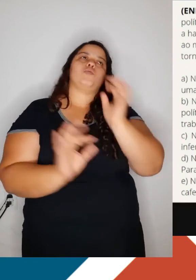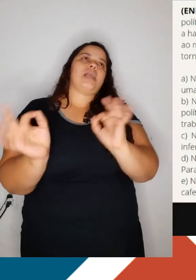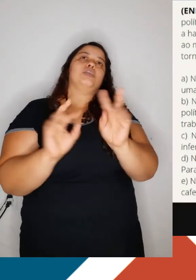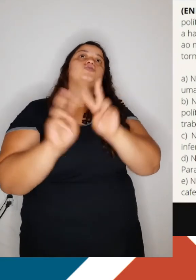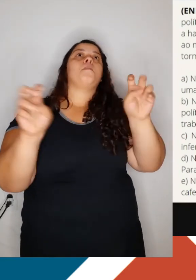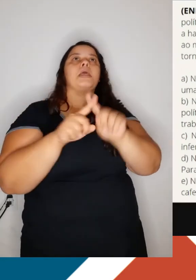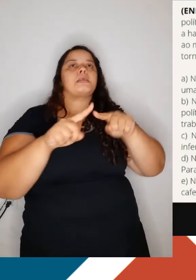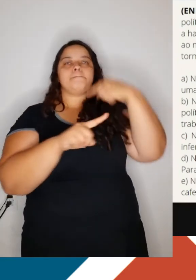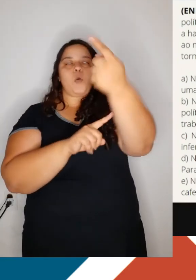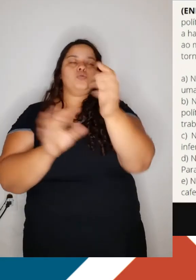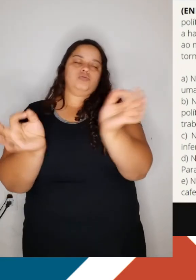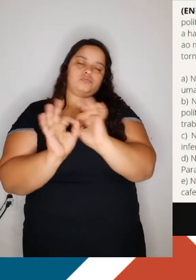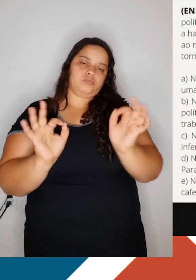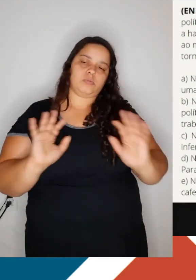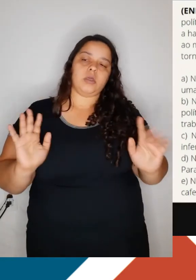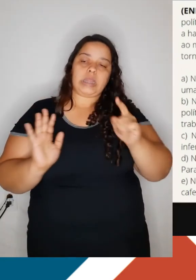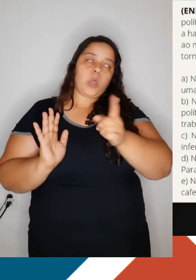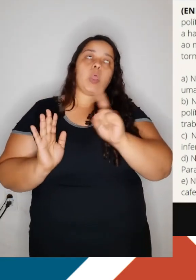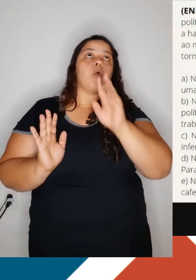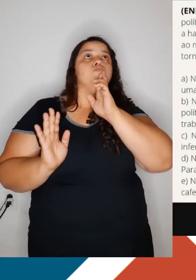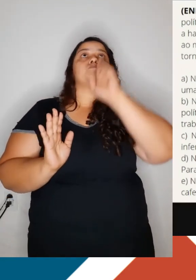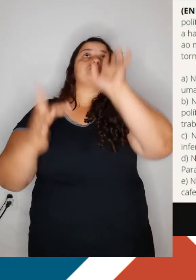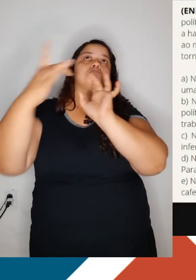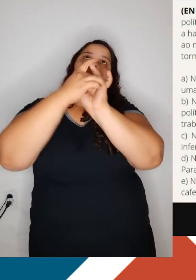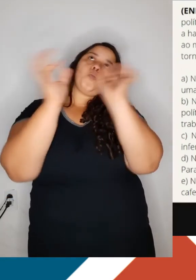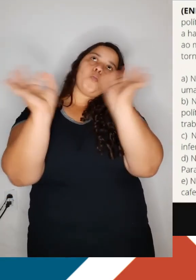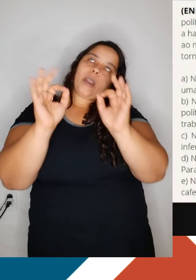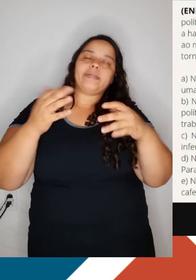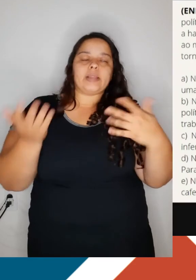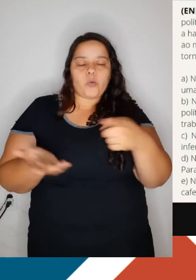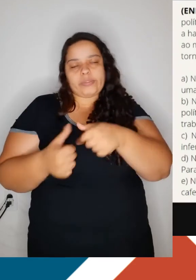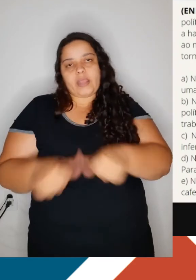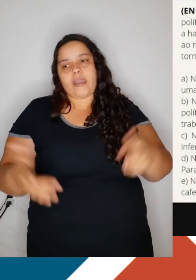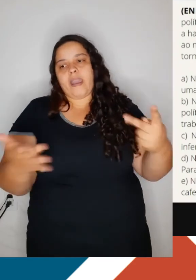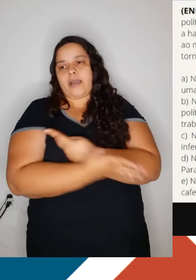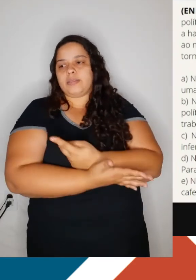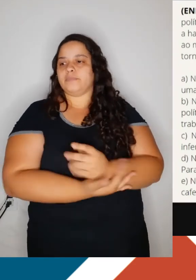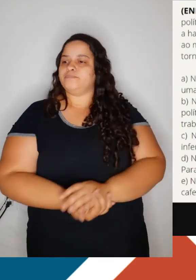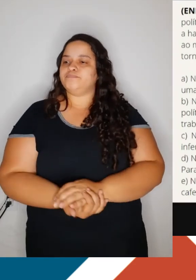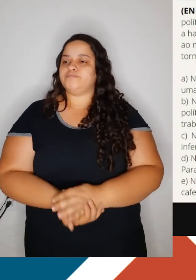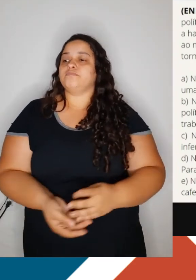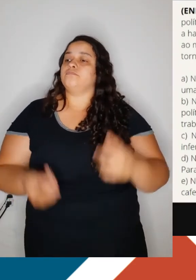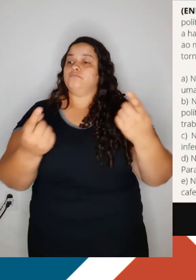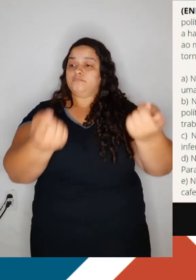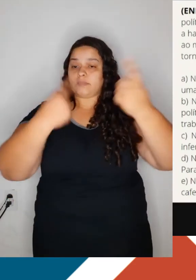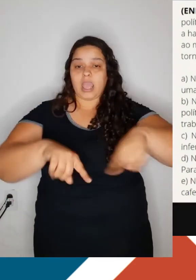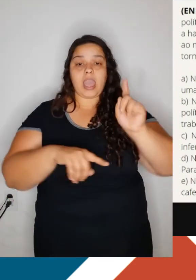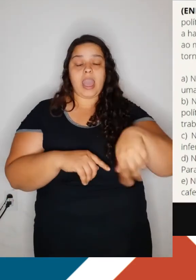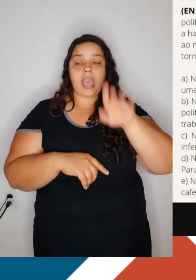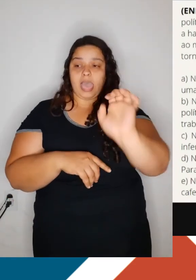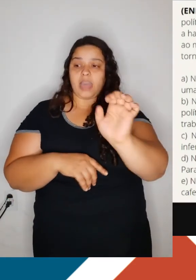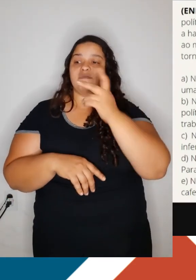crise do escravismo e a abolição da escravatura. Então, ela não responde à questão, portanto, ela não está correta.